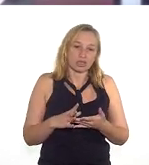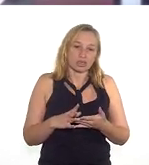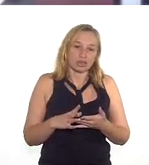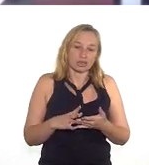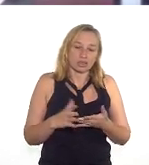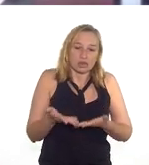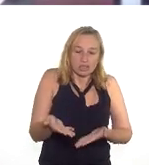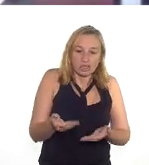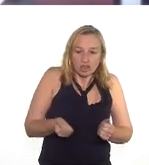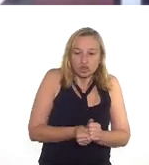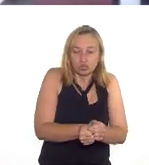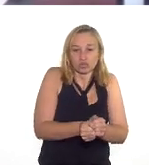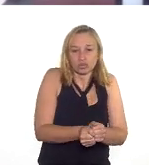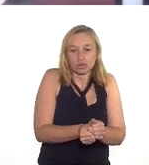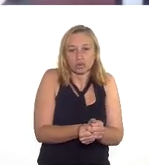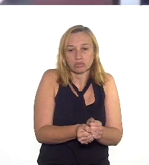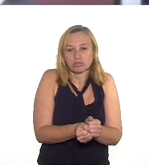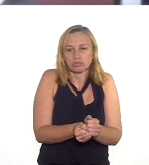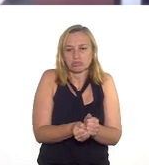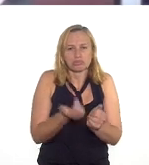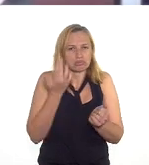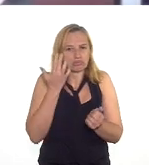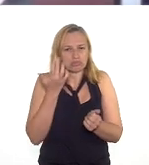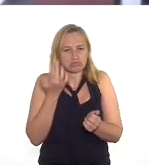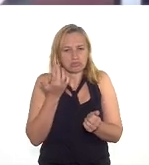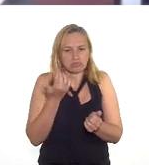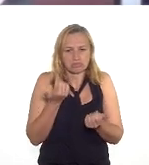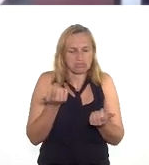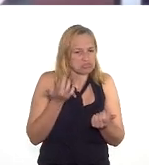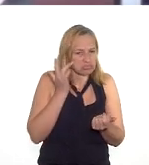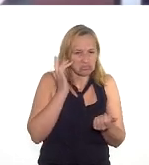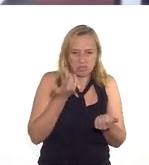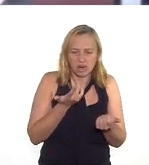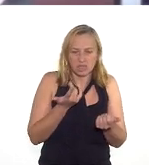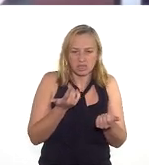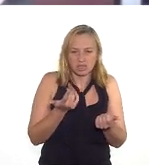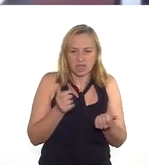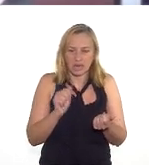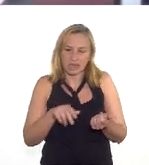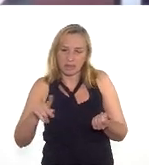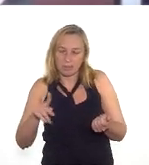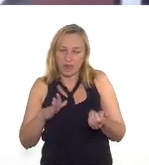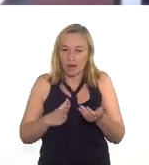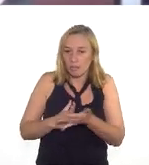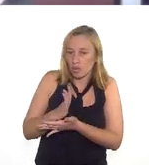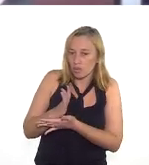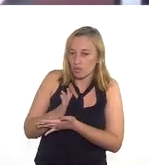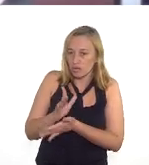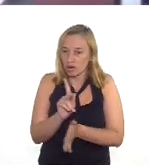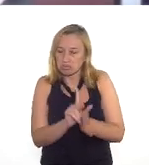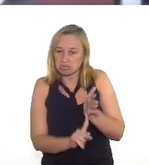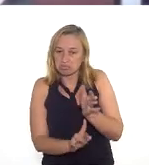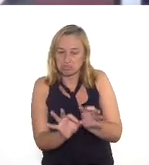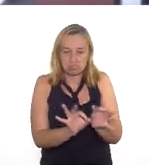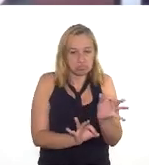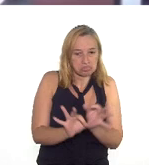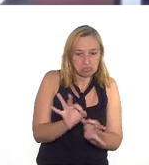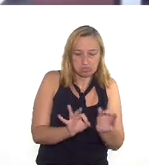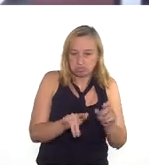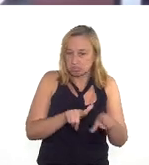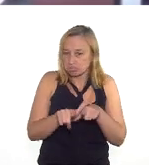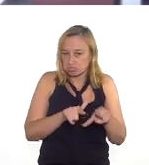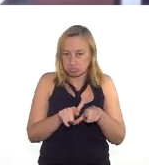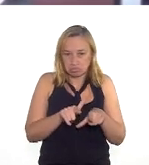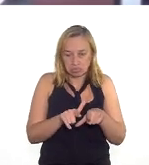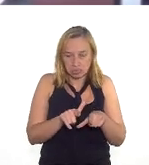em participar. Não acho que haja uma necessidade da ANP aprovar, vamos dizer assim, um plano de trabalho a